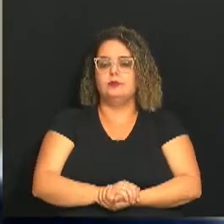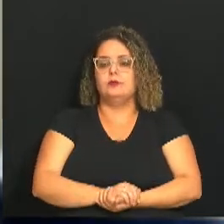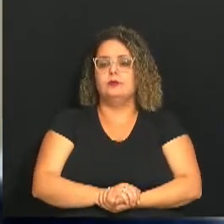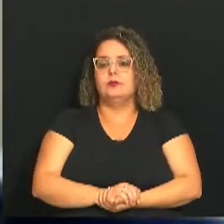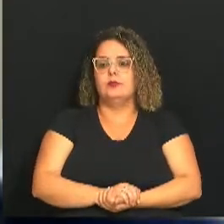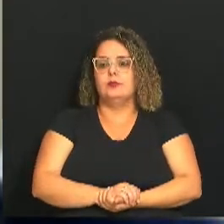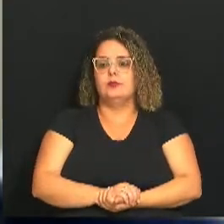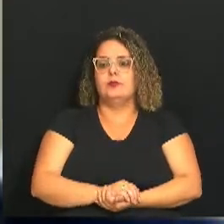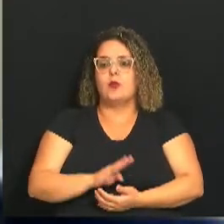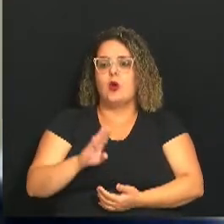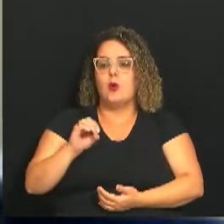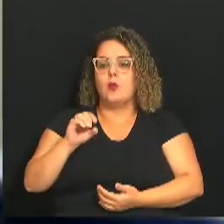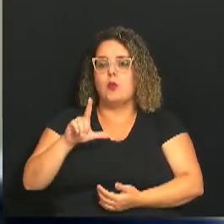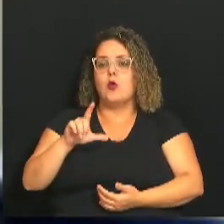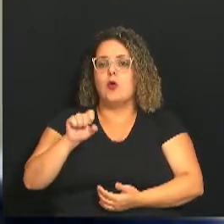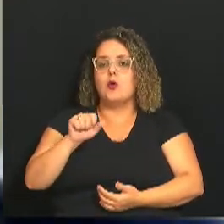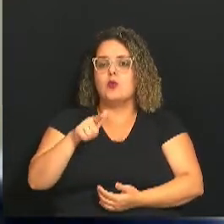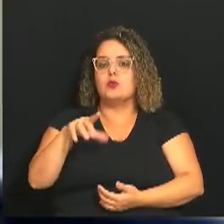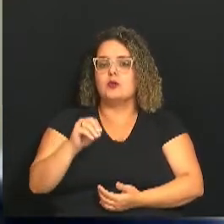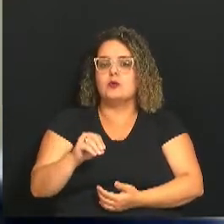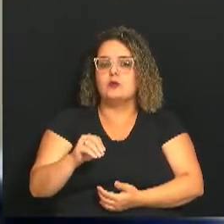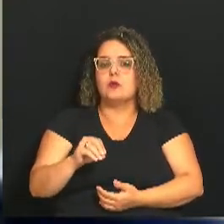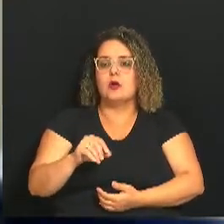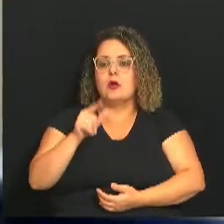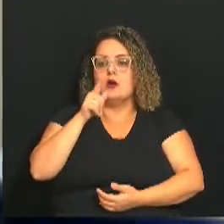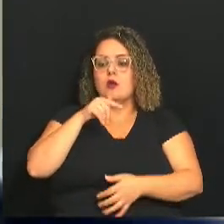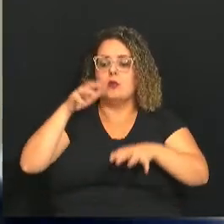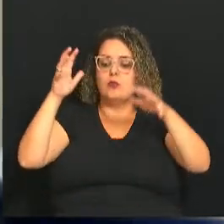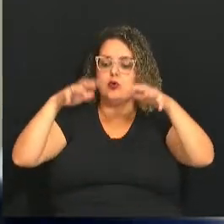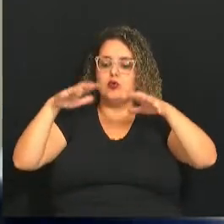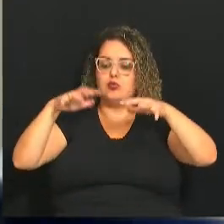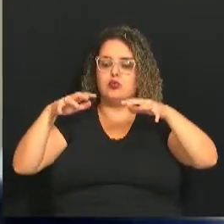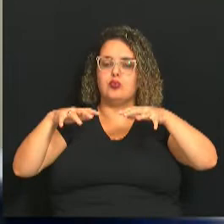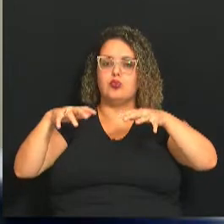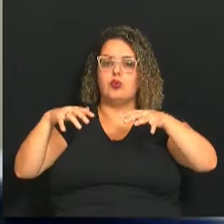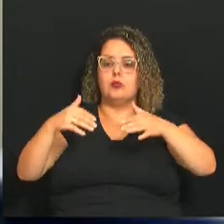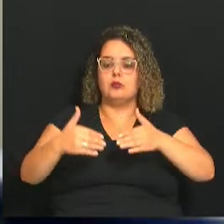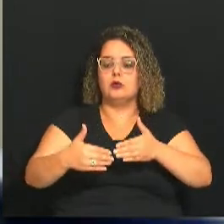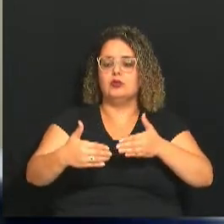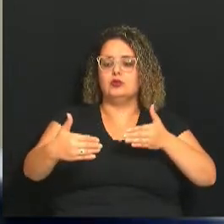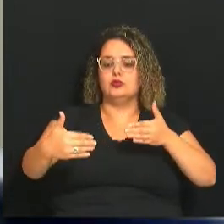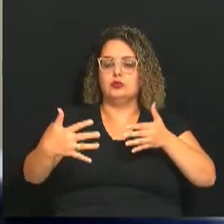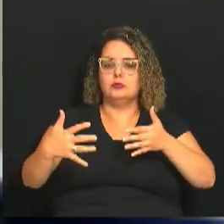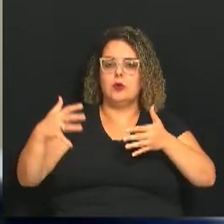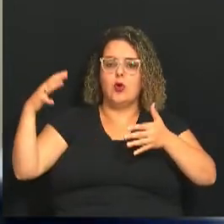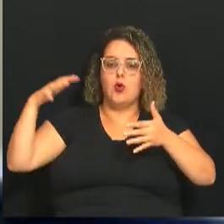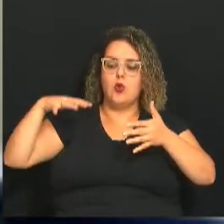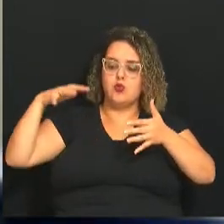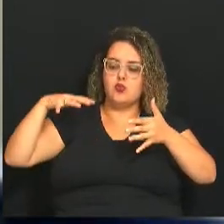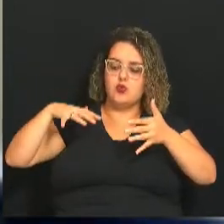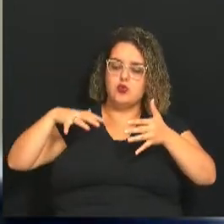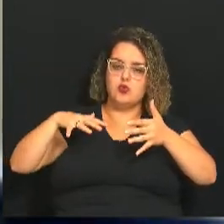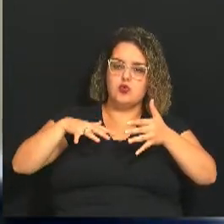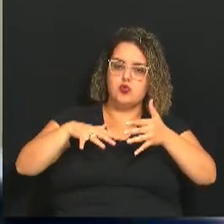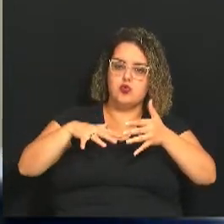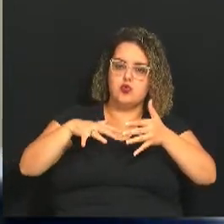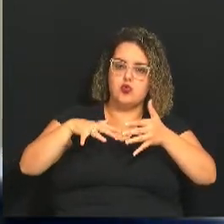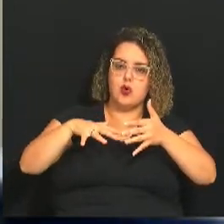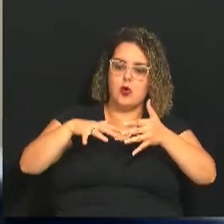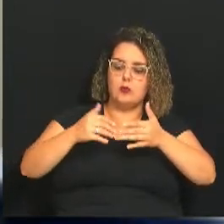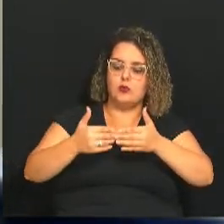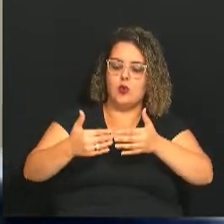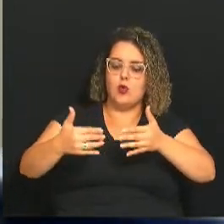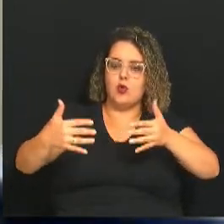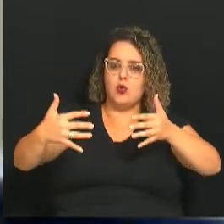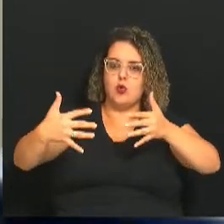de retenção de água, né, ali na Norte-Sul, próximo da Orozumbaia. Então, quando enche, aquele bolsão ele